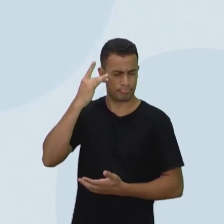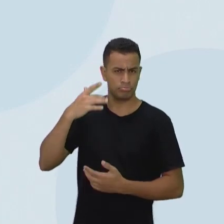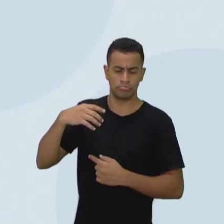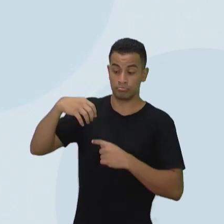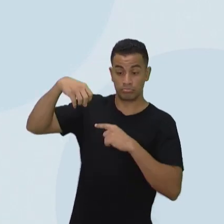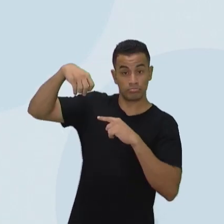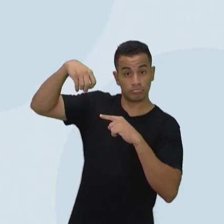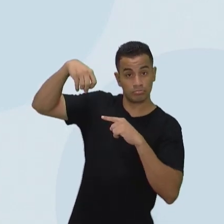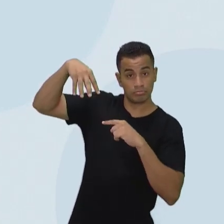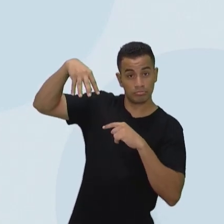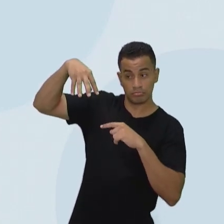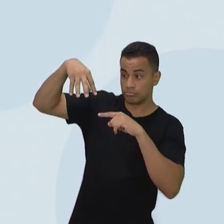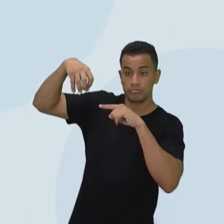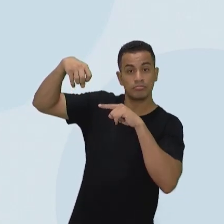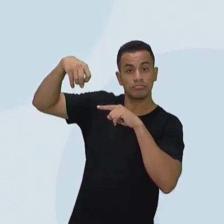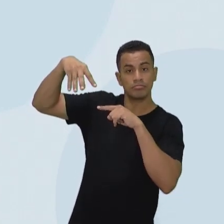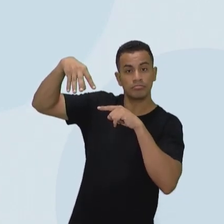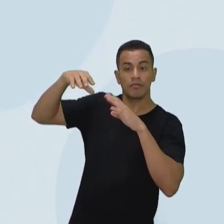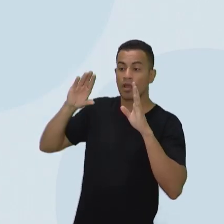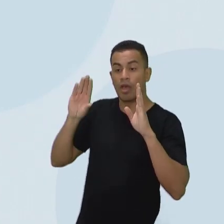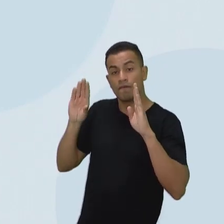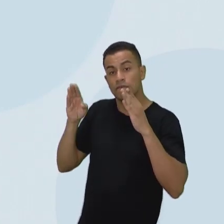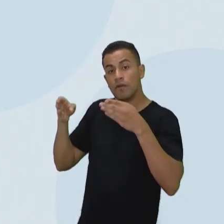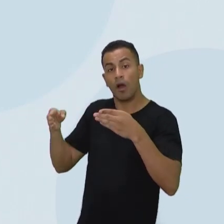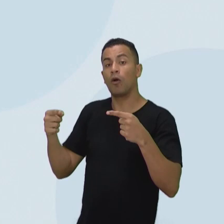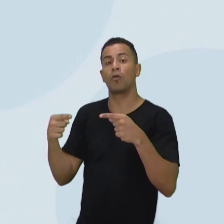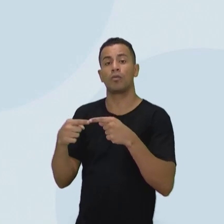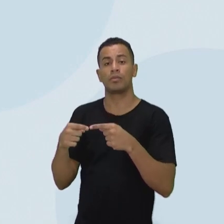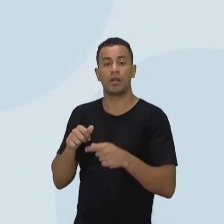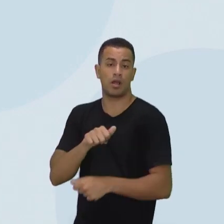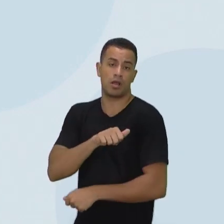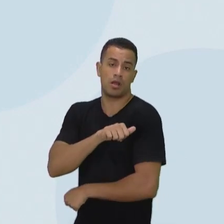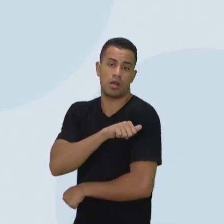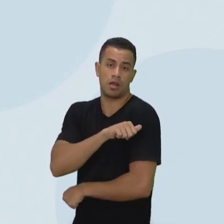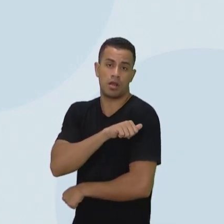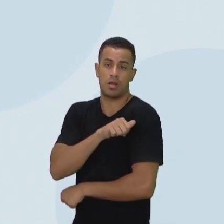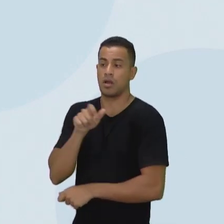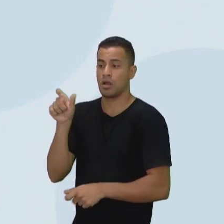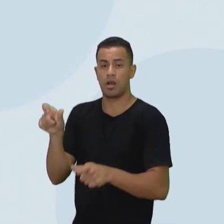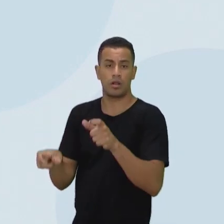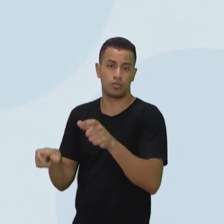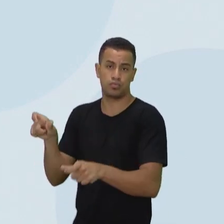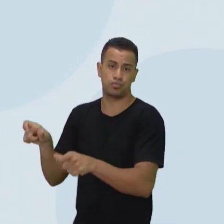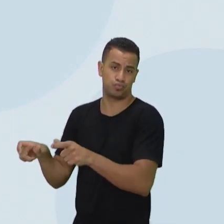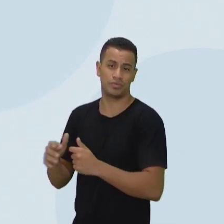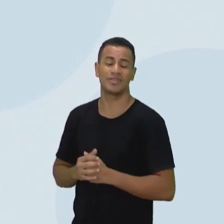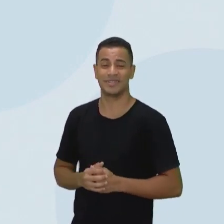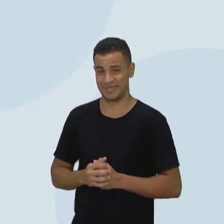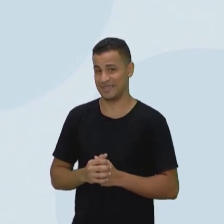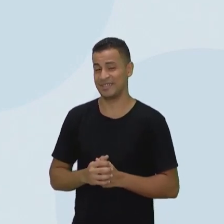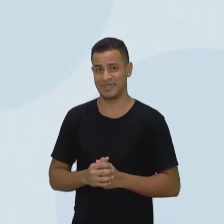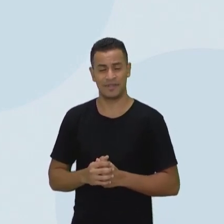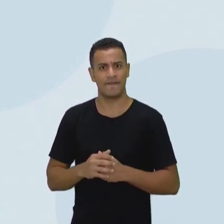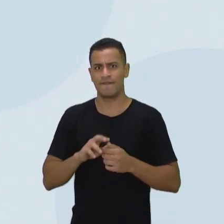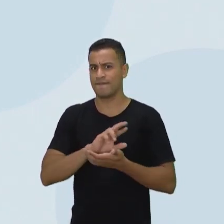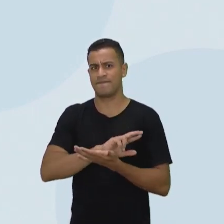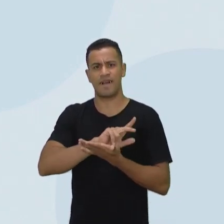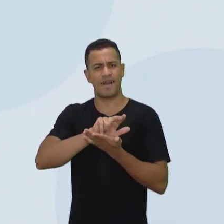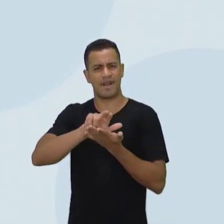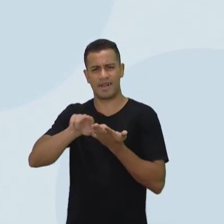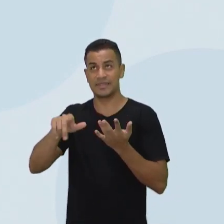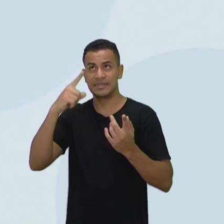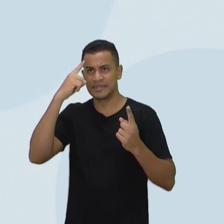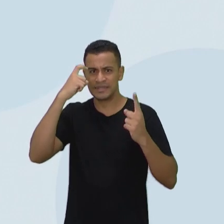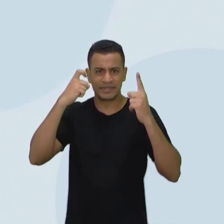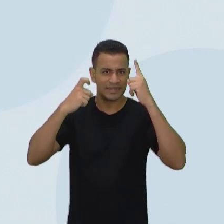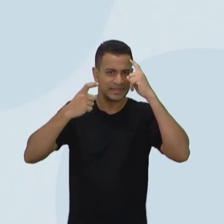foco o aluno. Né? Essa é a nossa proposta aqui. 1 milhão de ideias de várias origens e como nós somos professores, relacionamos